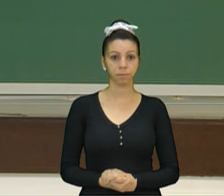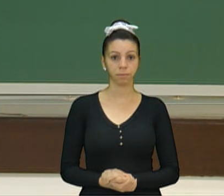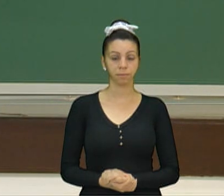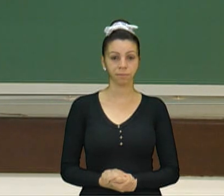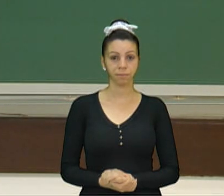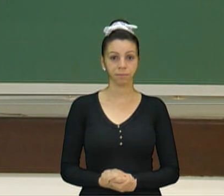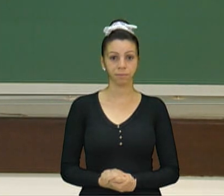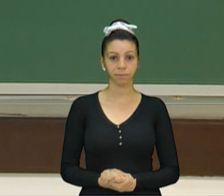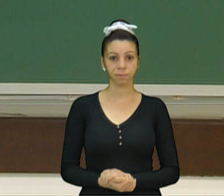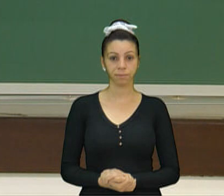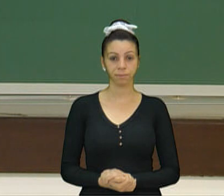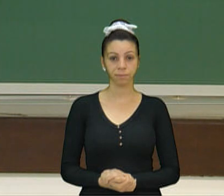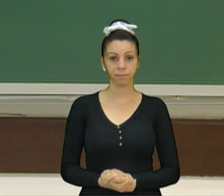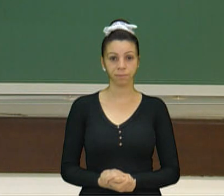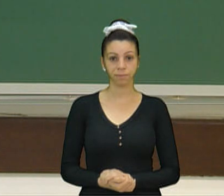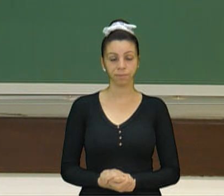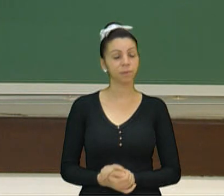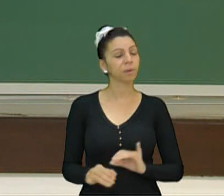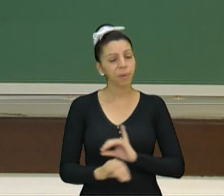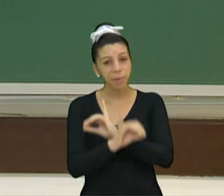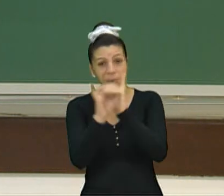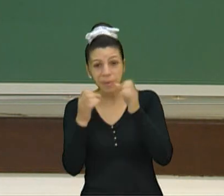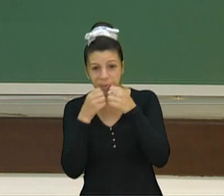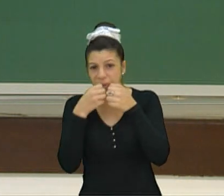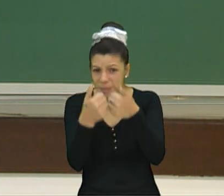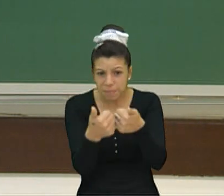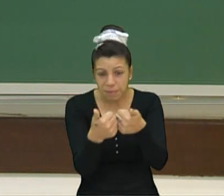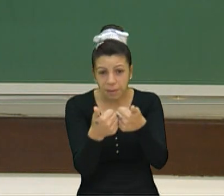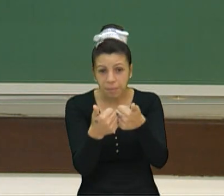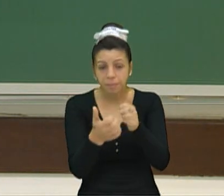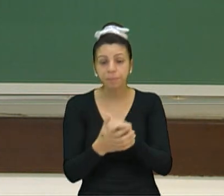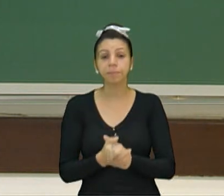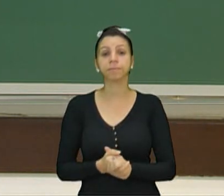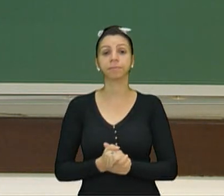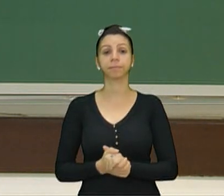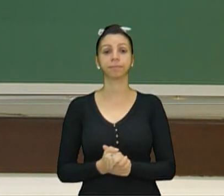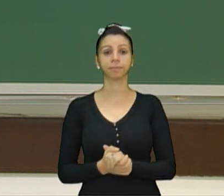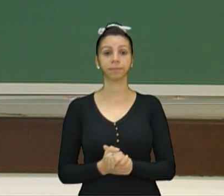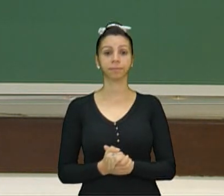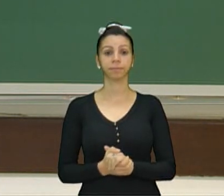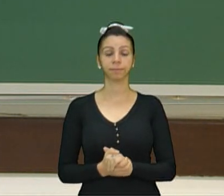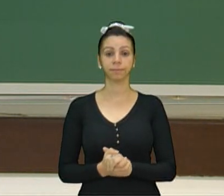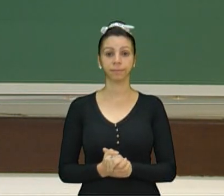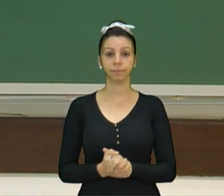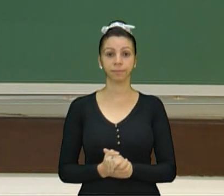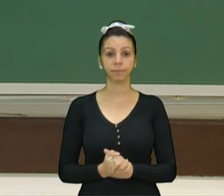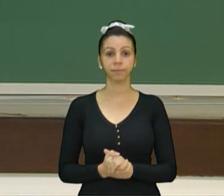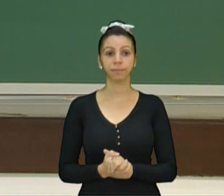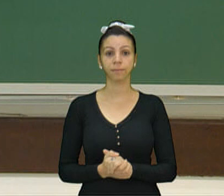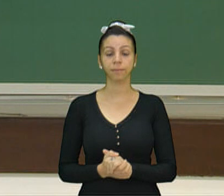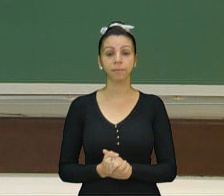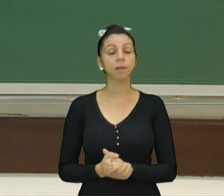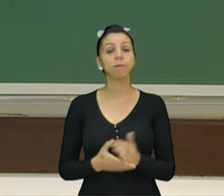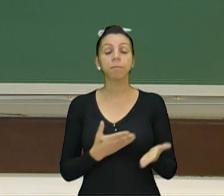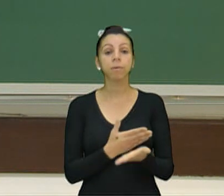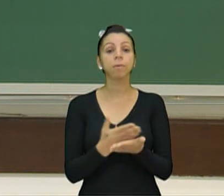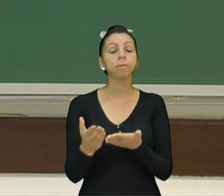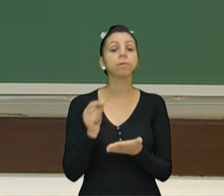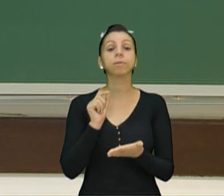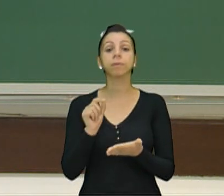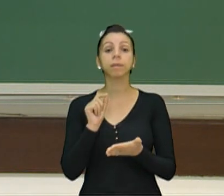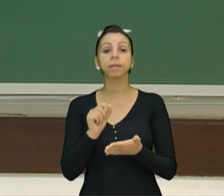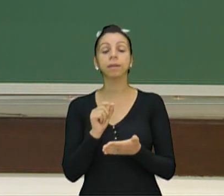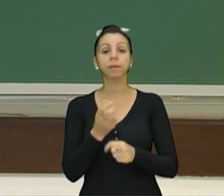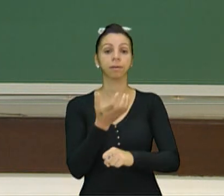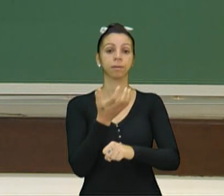Hi students, how are you? Como é que vocês estão? Let's start our class number 17. Vamos começar hoje então a nossa